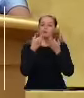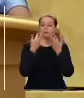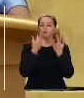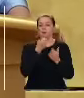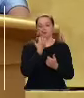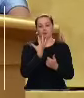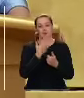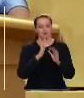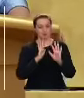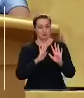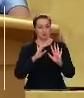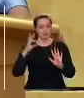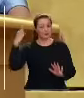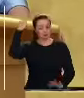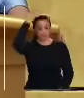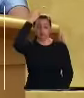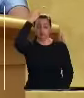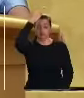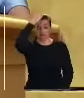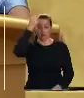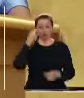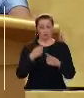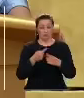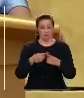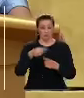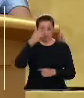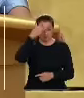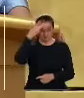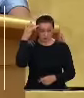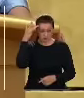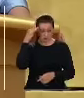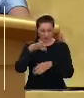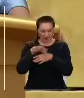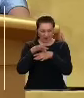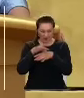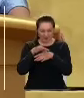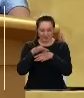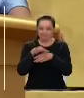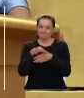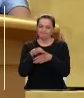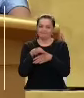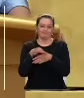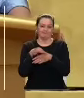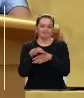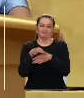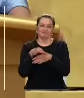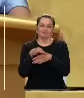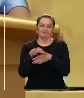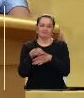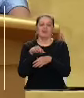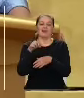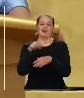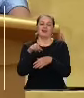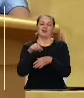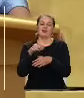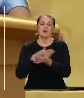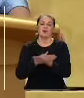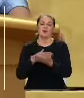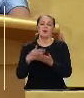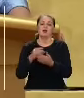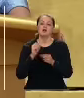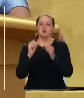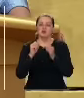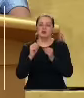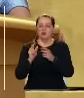Santo, porque a natureza humana, ela tem a tendência de acumular